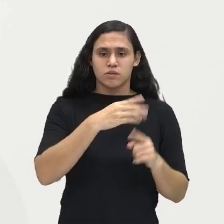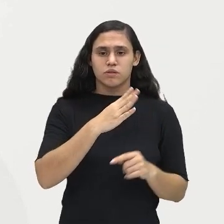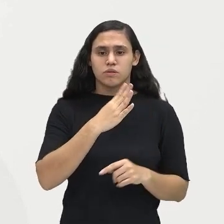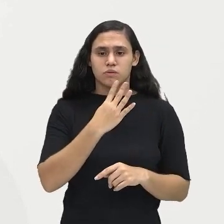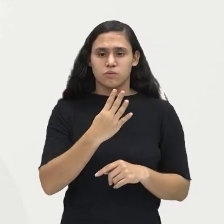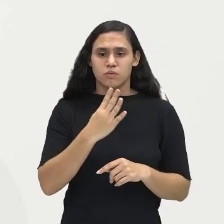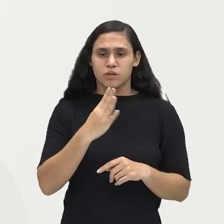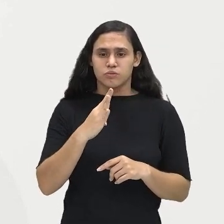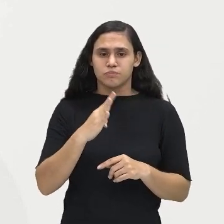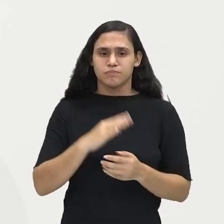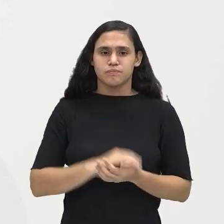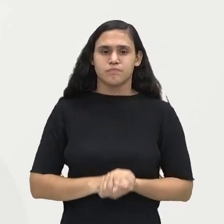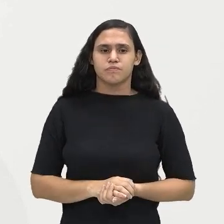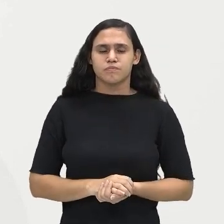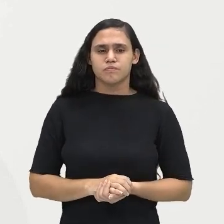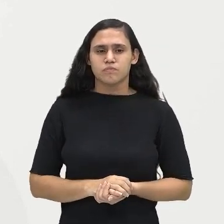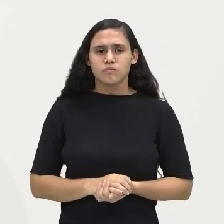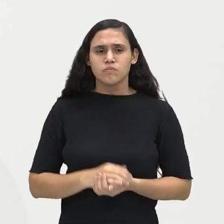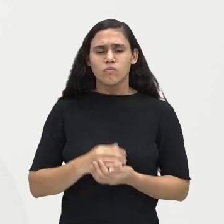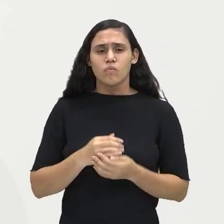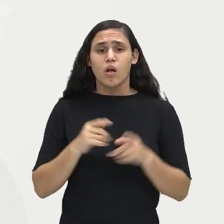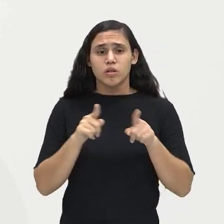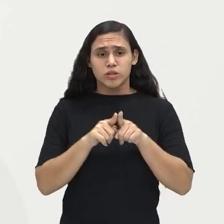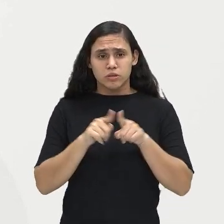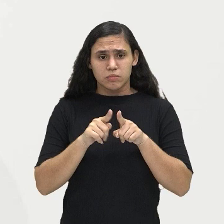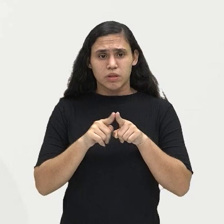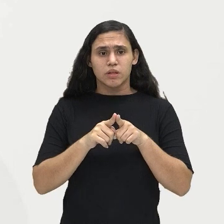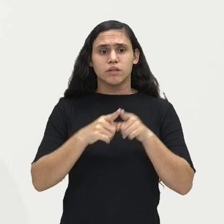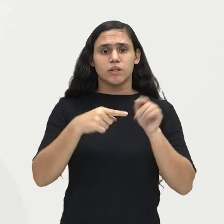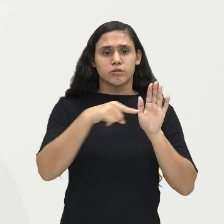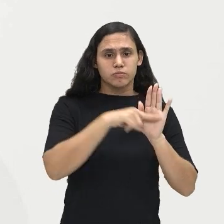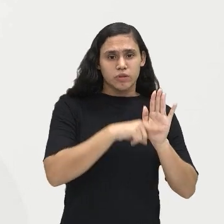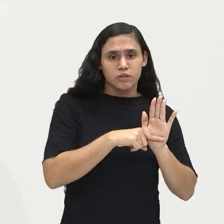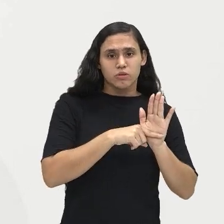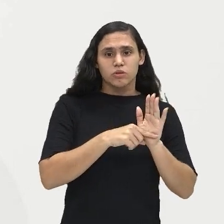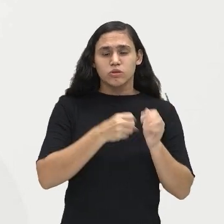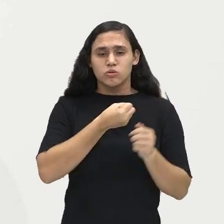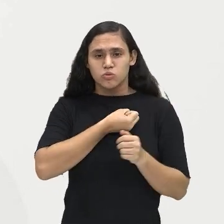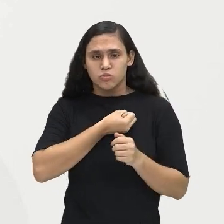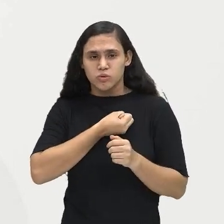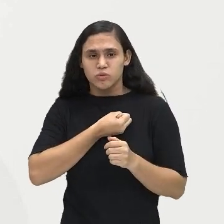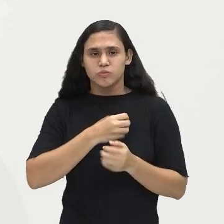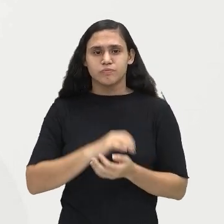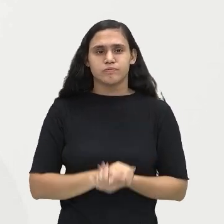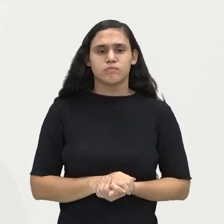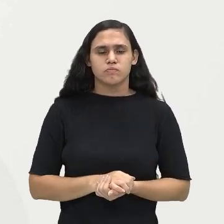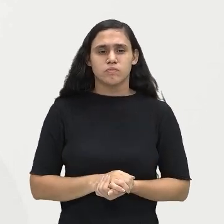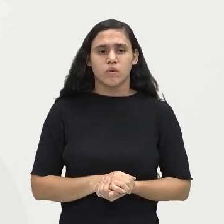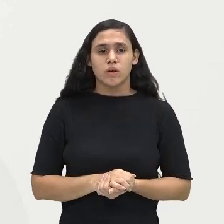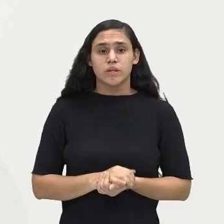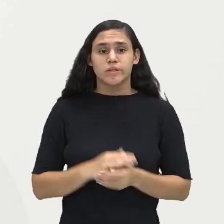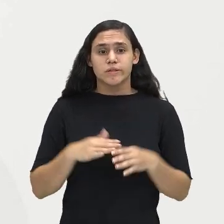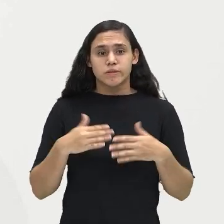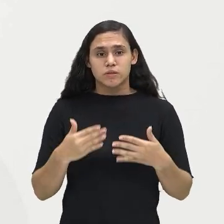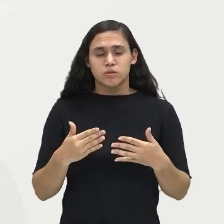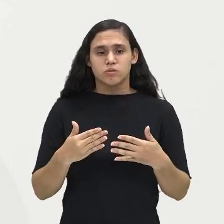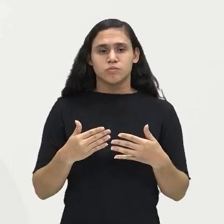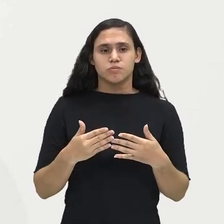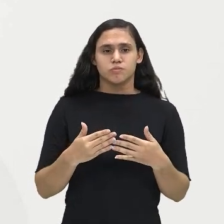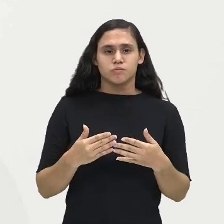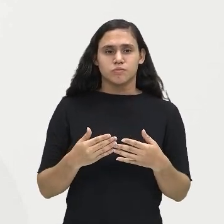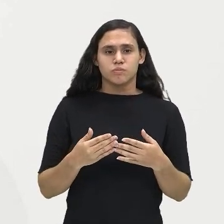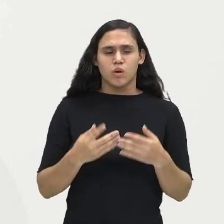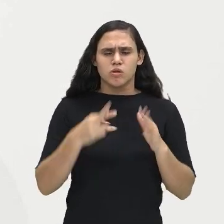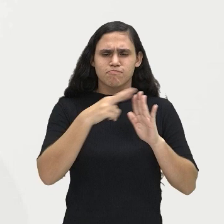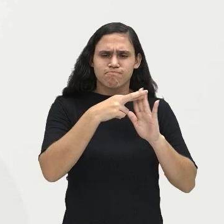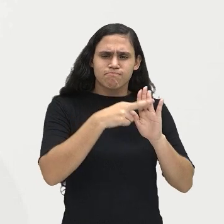então. Temos ainda a subtração de números inteiros. Bom, pessoal, para subtrair, tem uma regrinha,